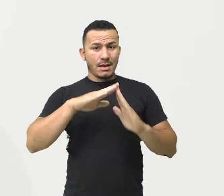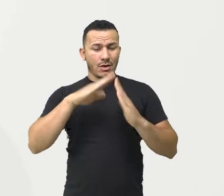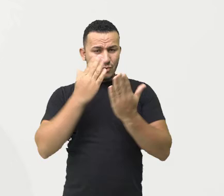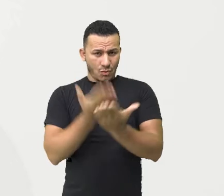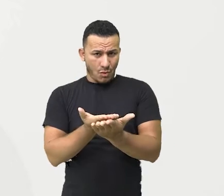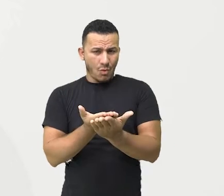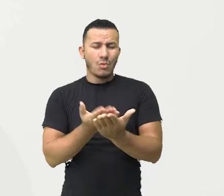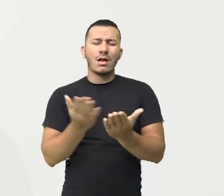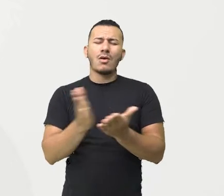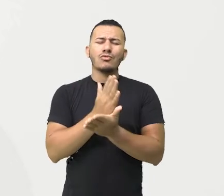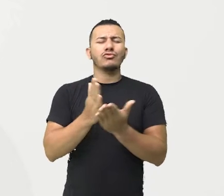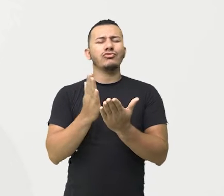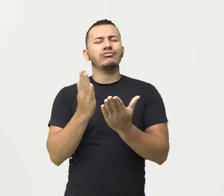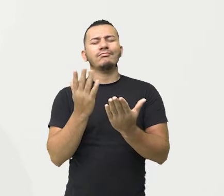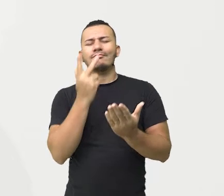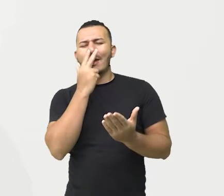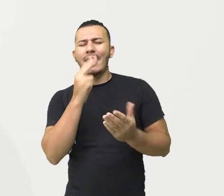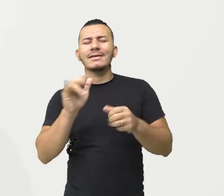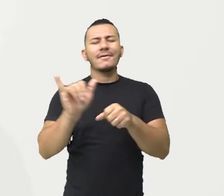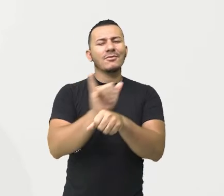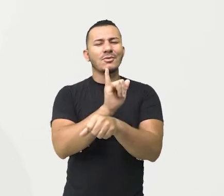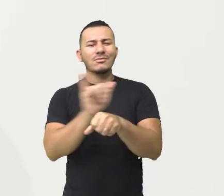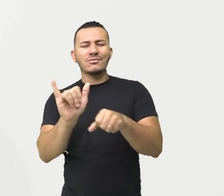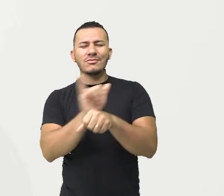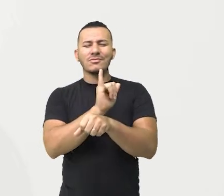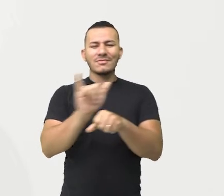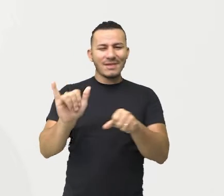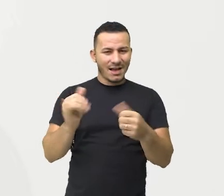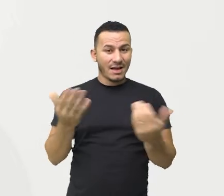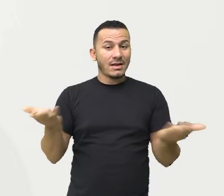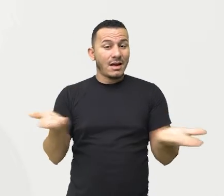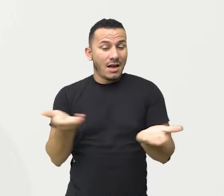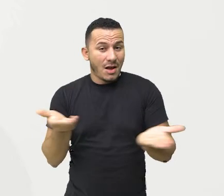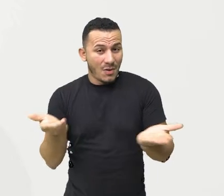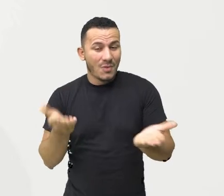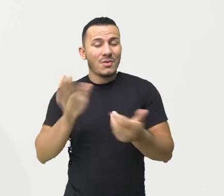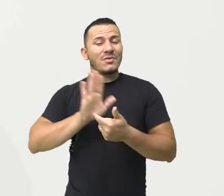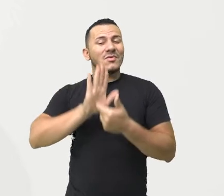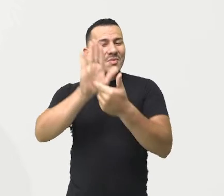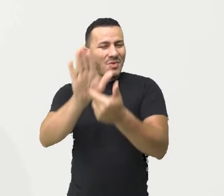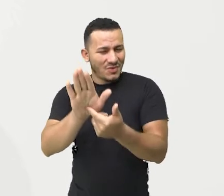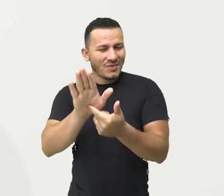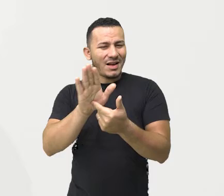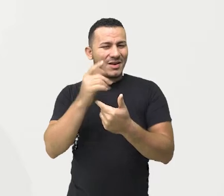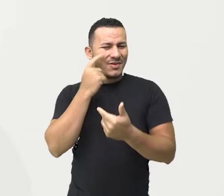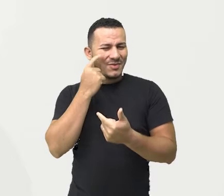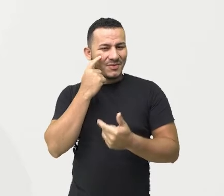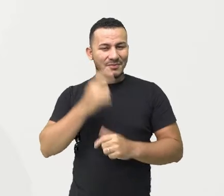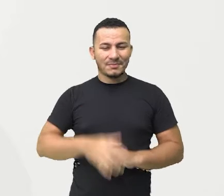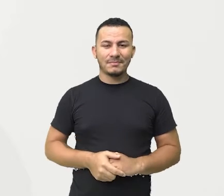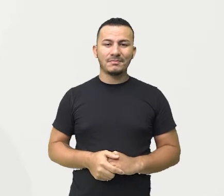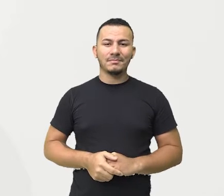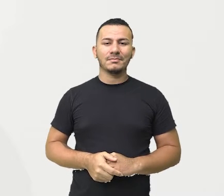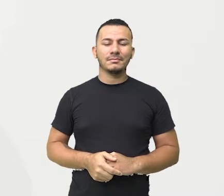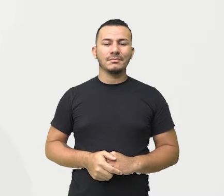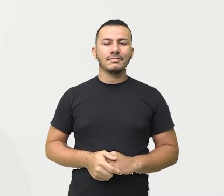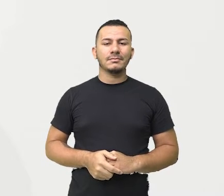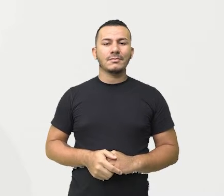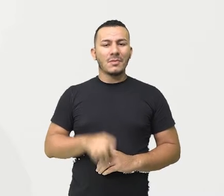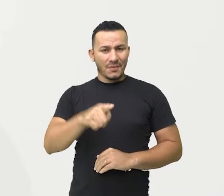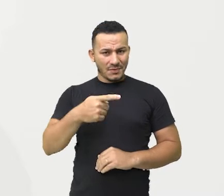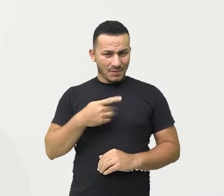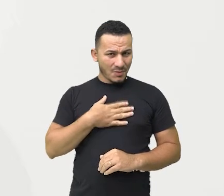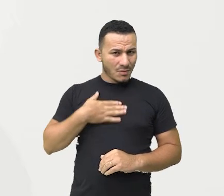um pouco maquiado, um pouco enfeitadinho, né? E nós vamos descobrir algumas dessas coisas agora. Se você, como a